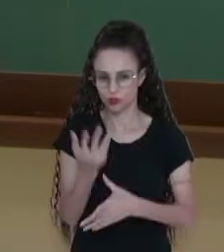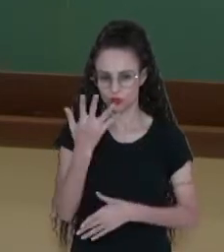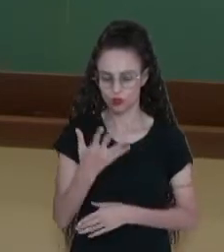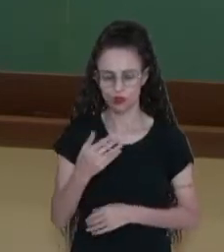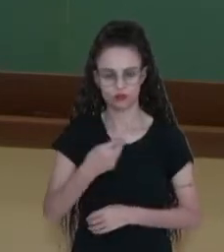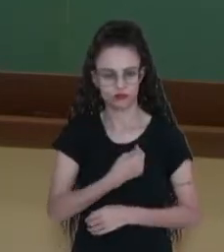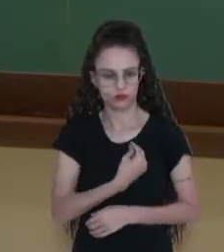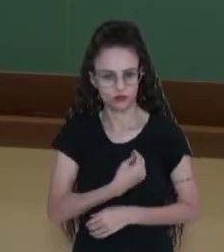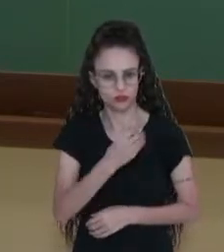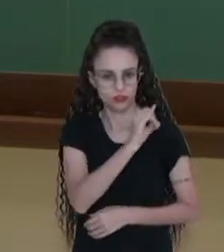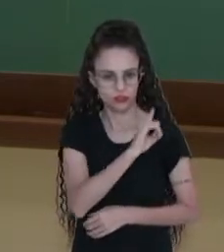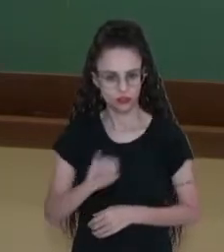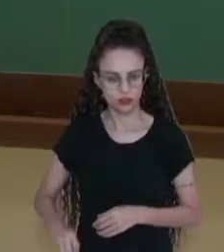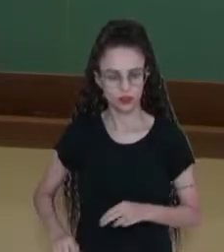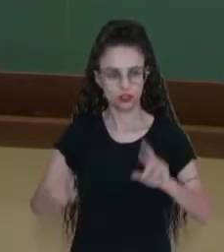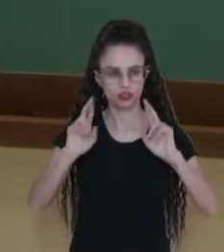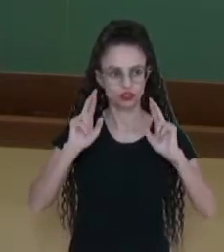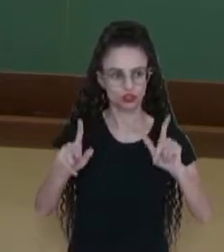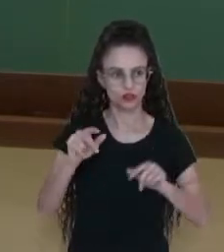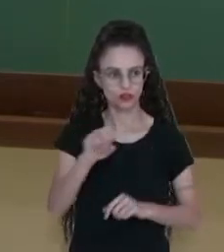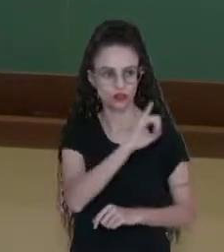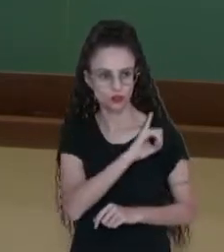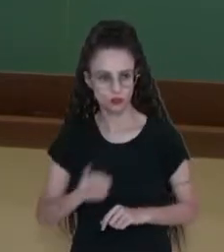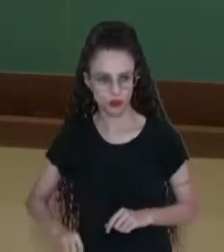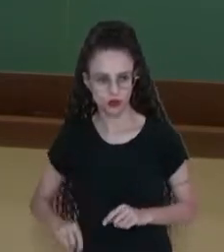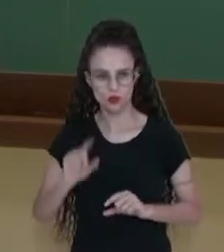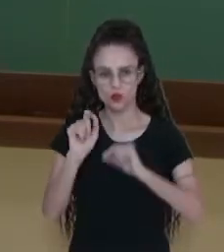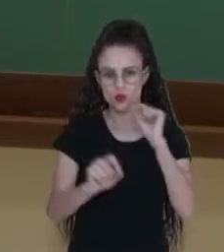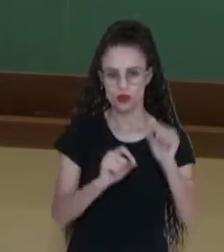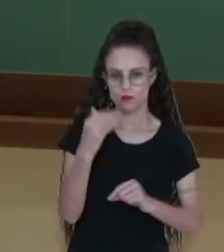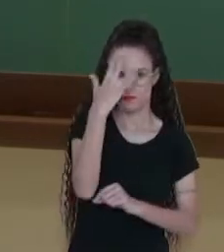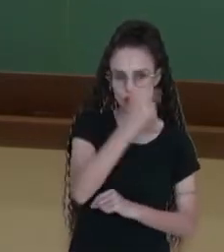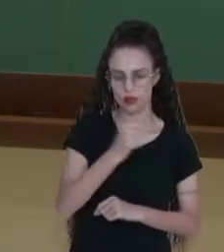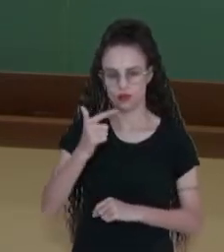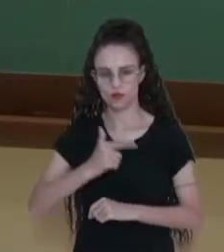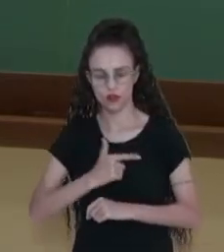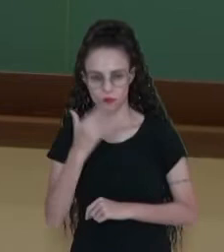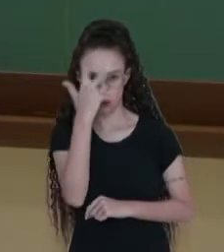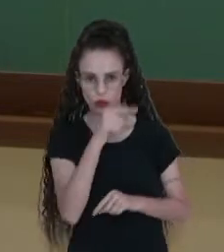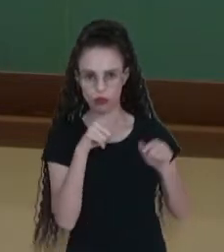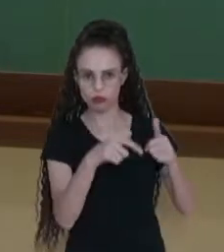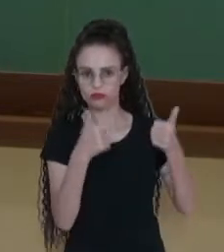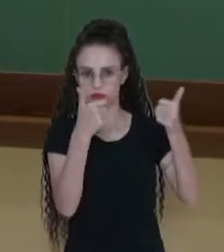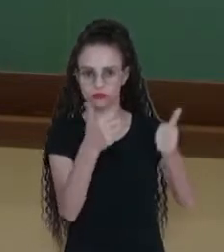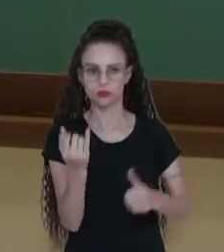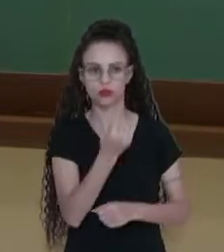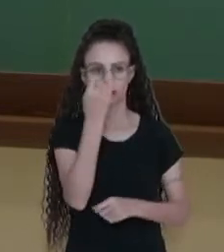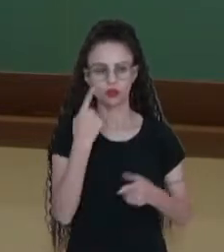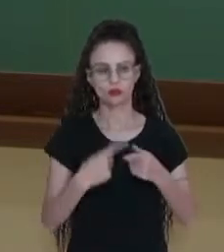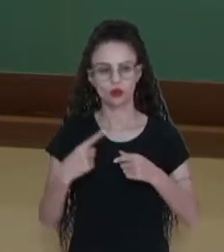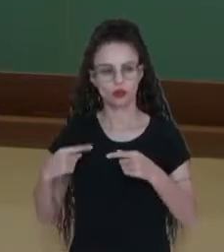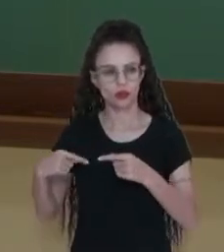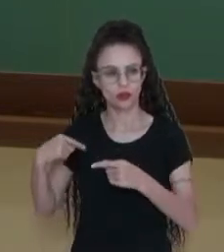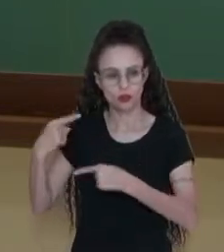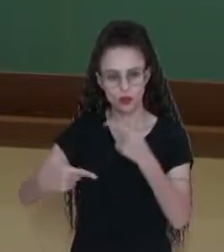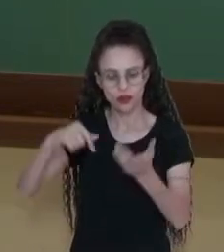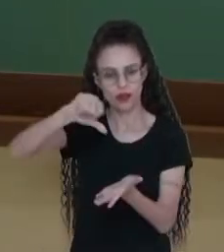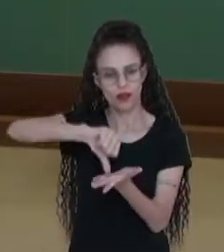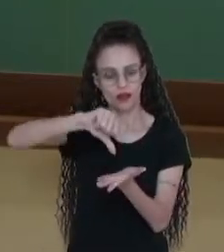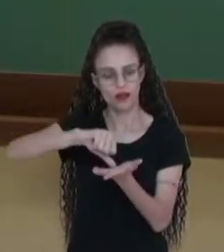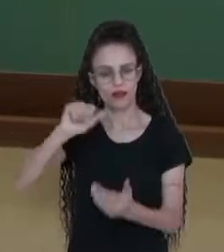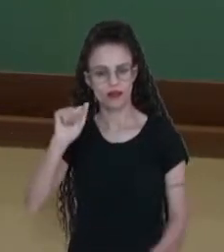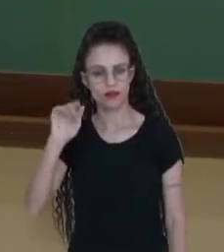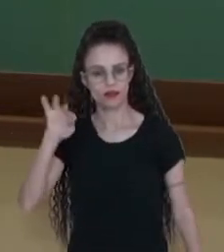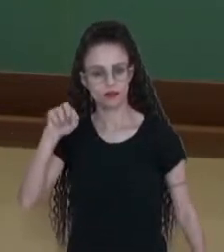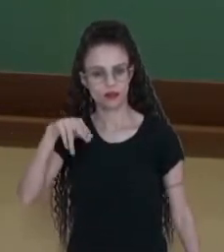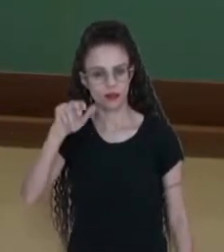belo. Ele começou a ter uma diferenciação entre o belo e o feio. Então ele coloca o belo como um atributo muito importante. E por que herança de Atena? Porque